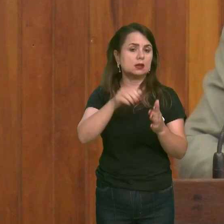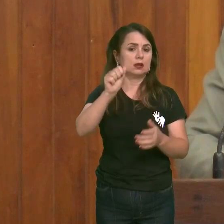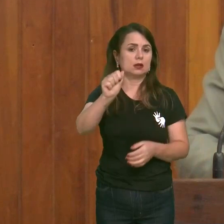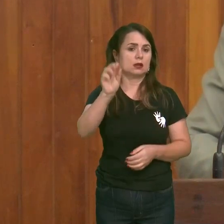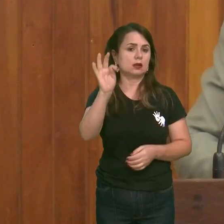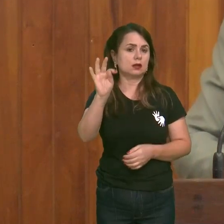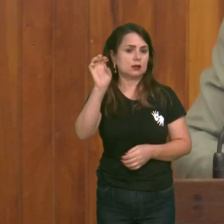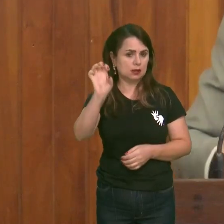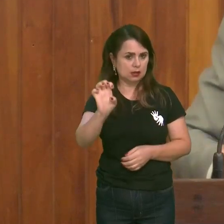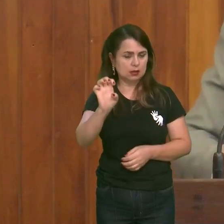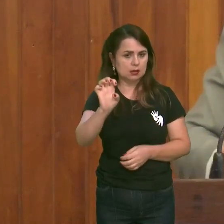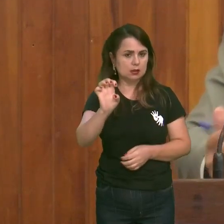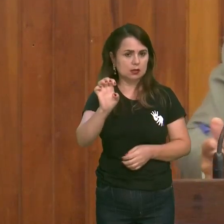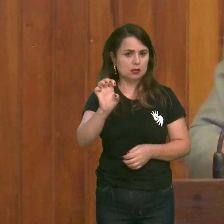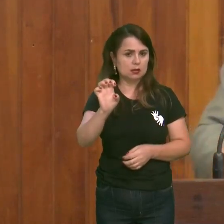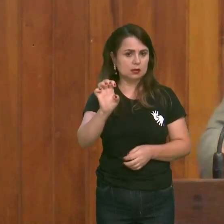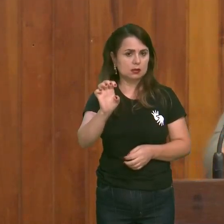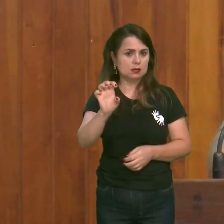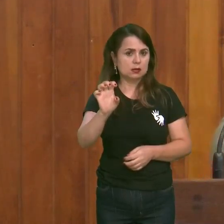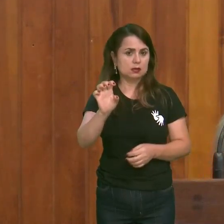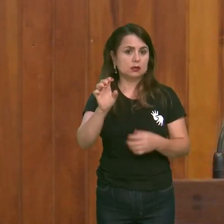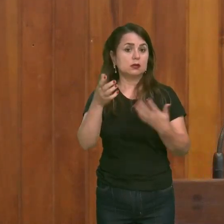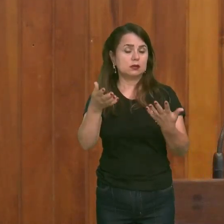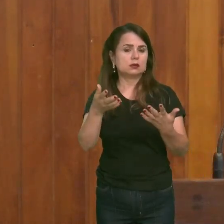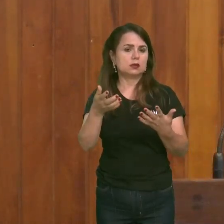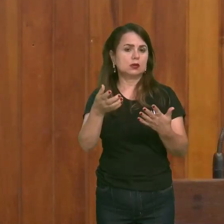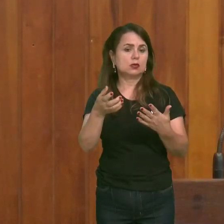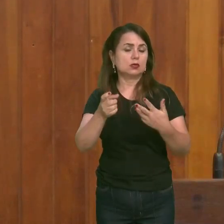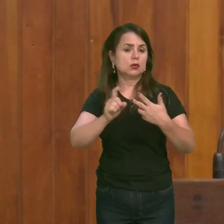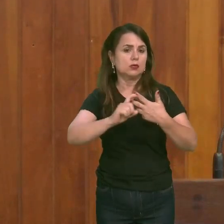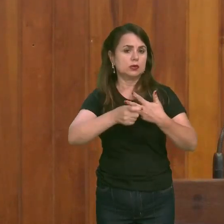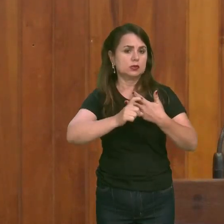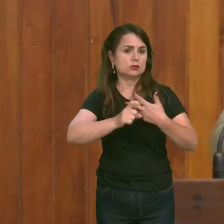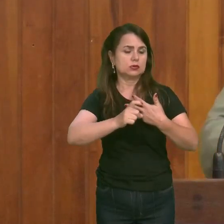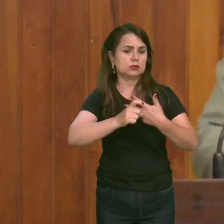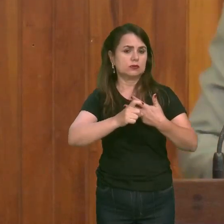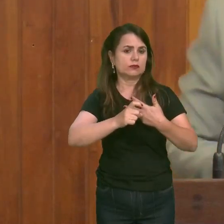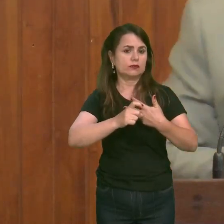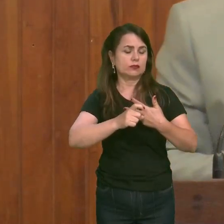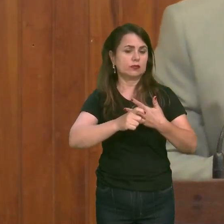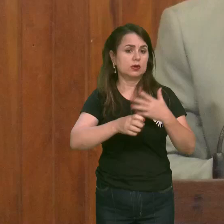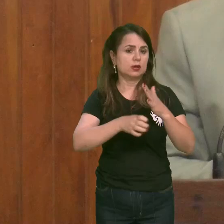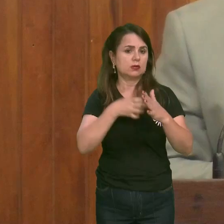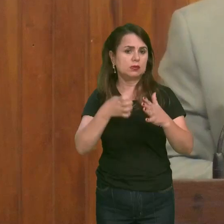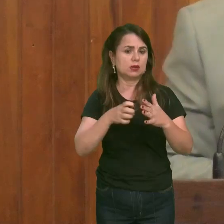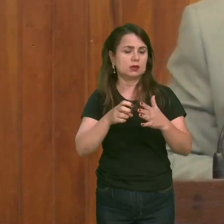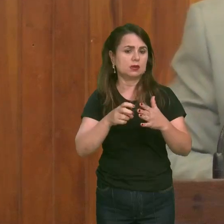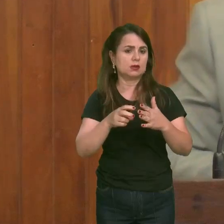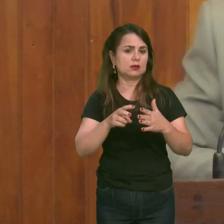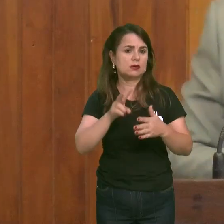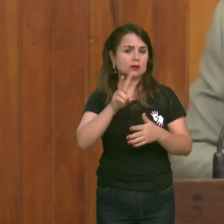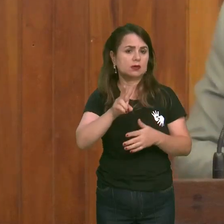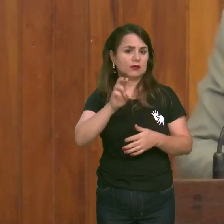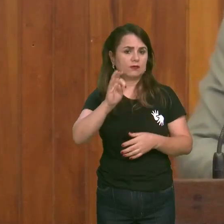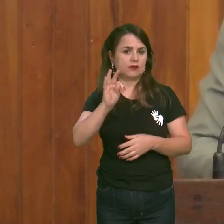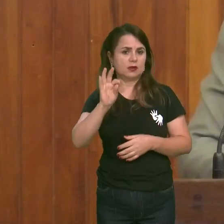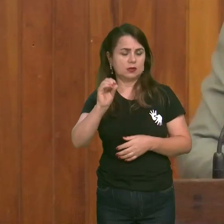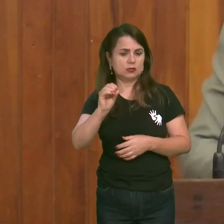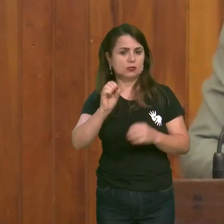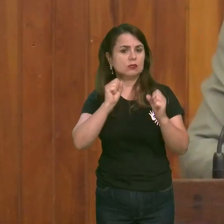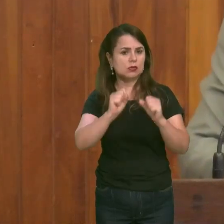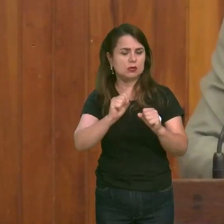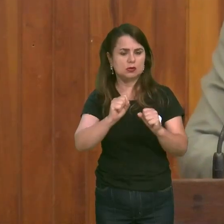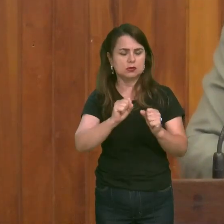é até então o Executivo poderia ter vetada nossas emendas eu participei